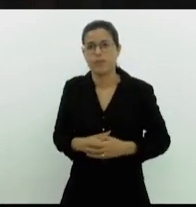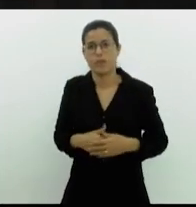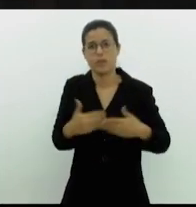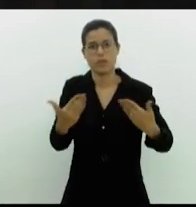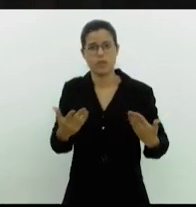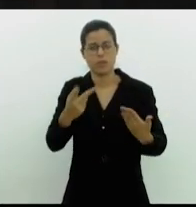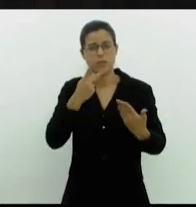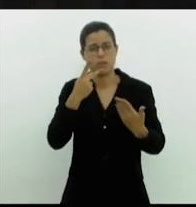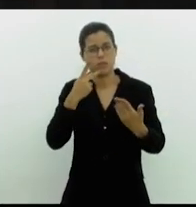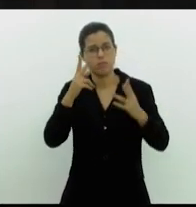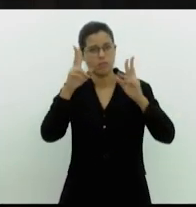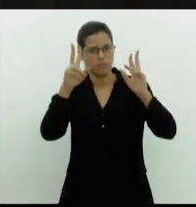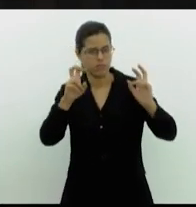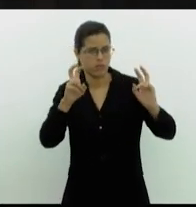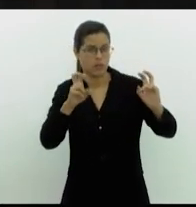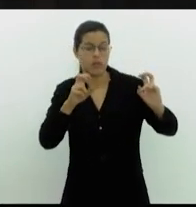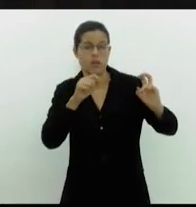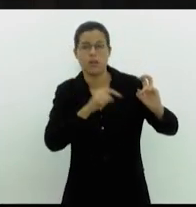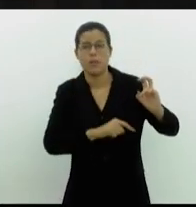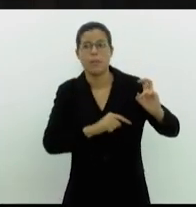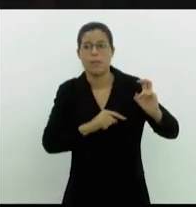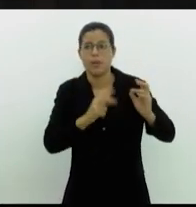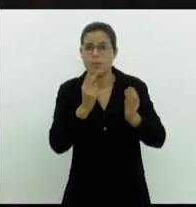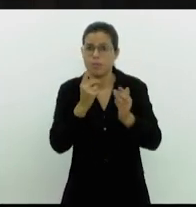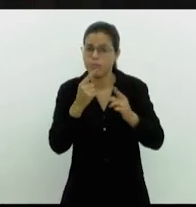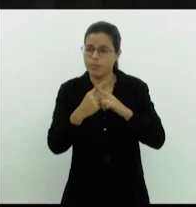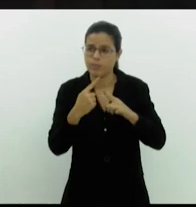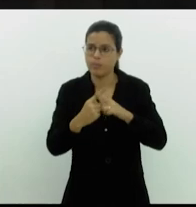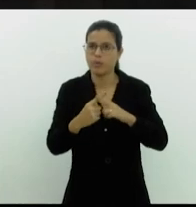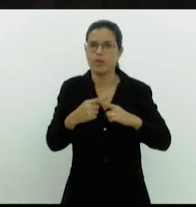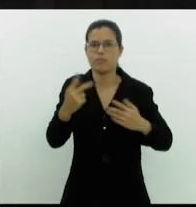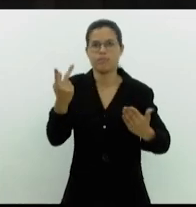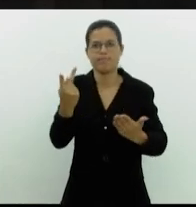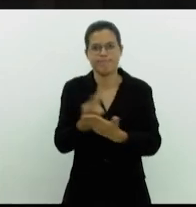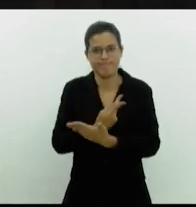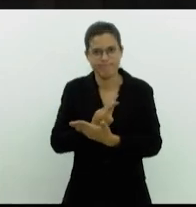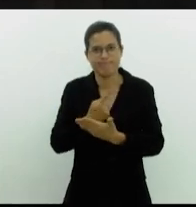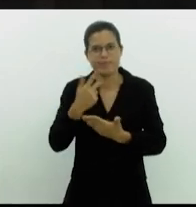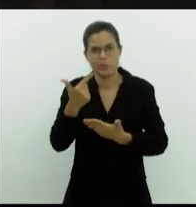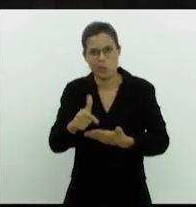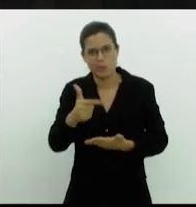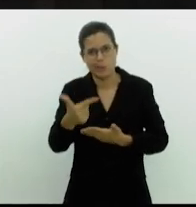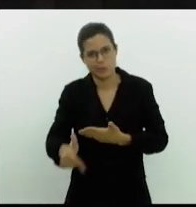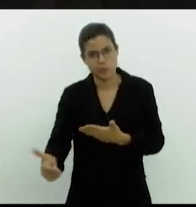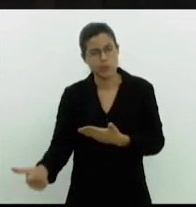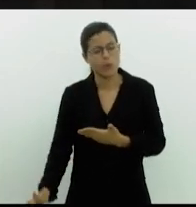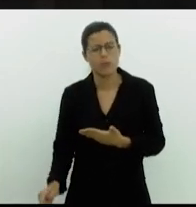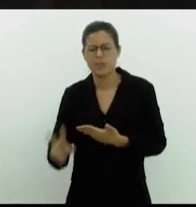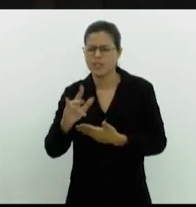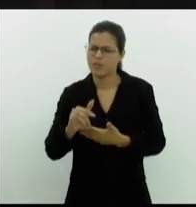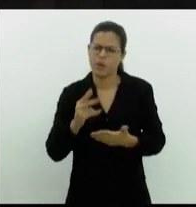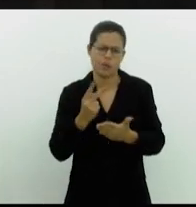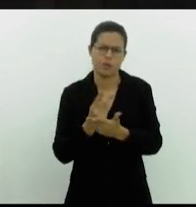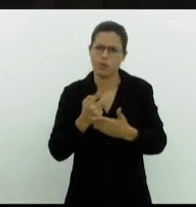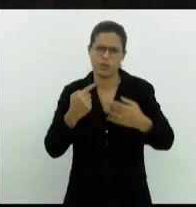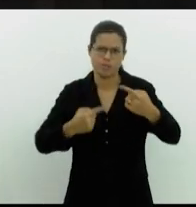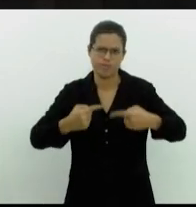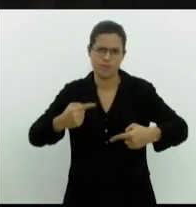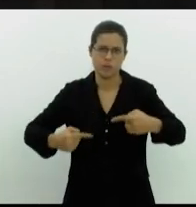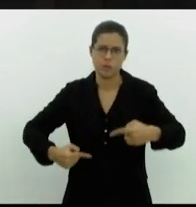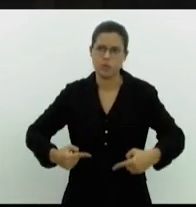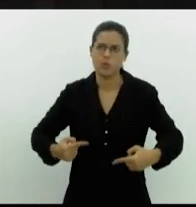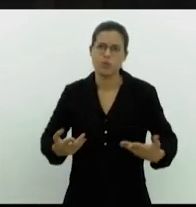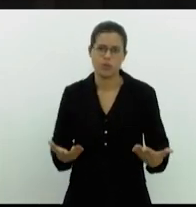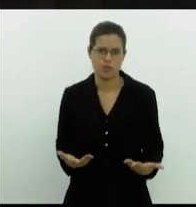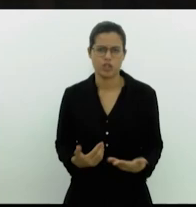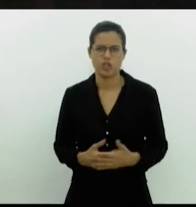esse tema, porque esse é um tema recorrente que nós vamos discutir sobre os mais diversos